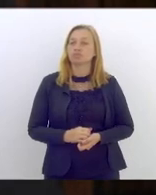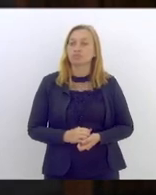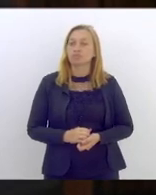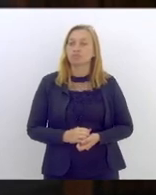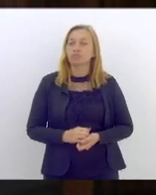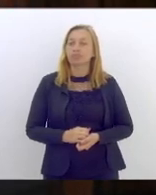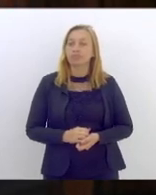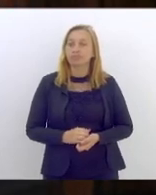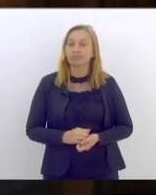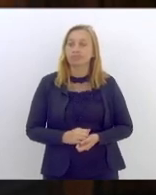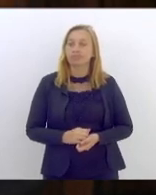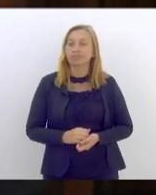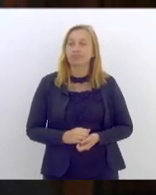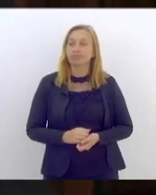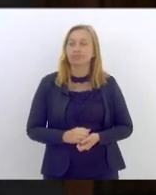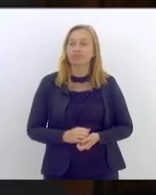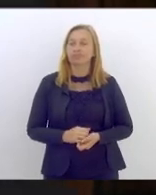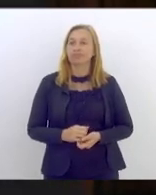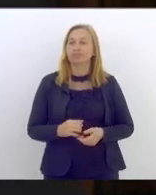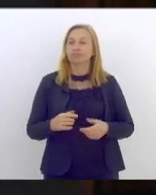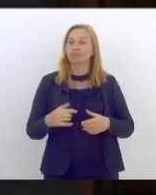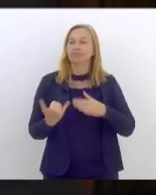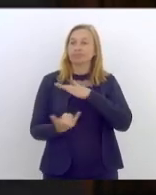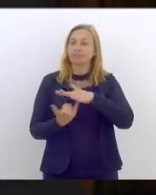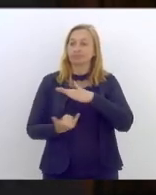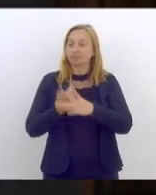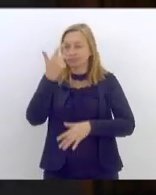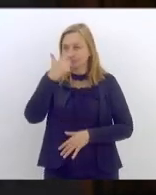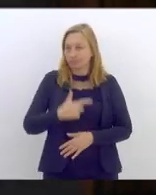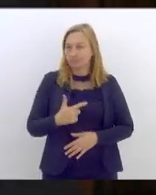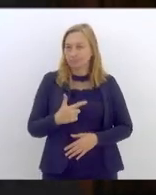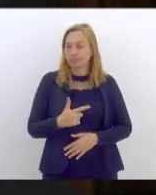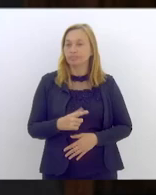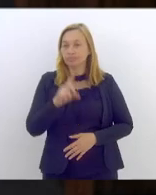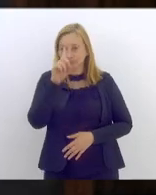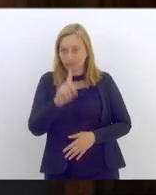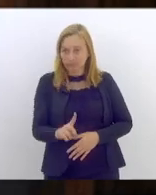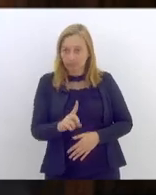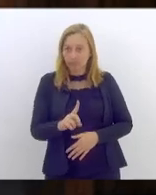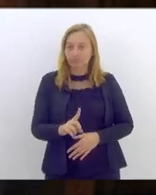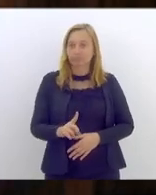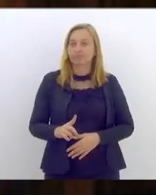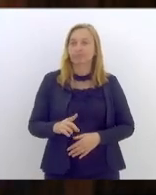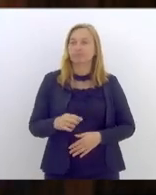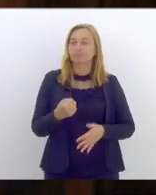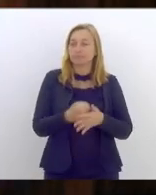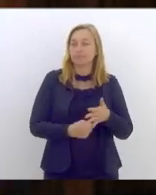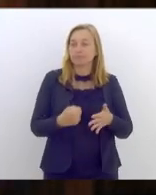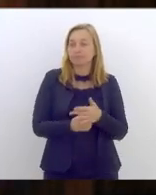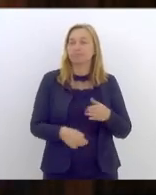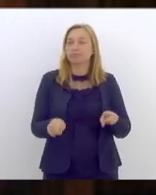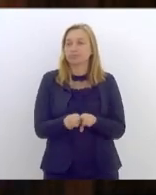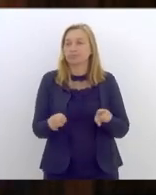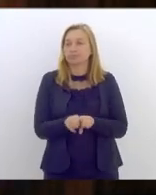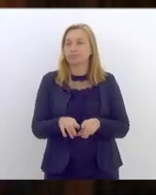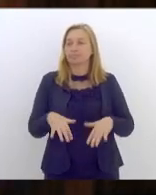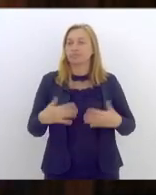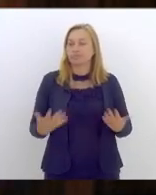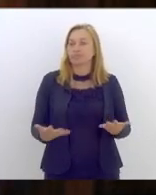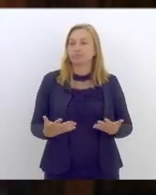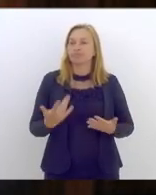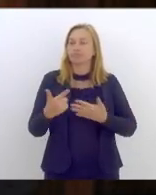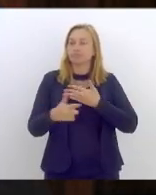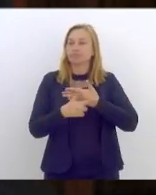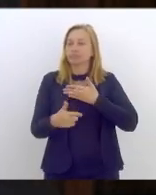vantagens que como classe que somos temos também os nossos direitos as nossas reivindicações então o